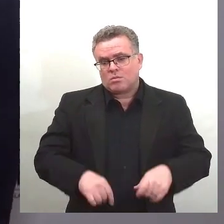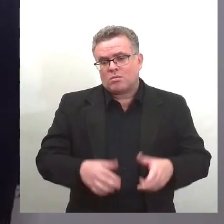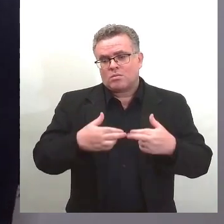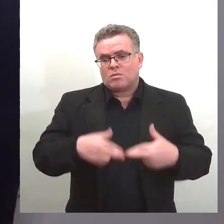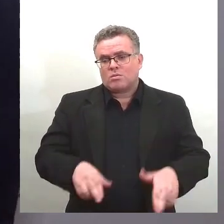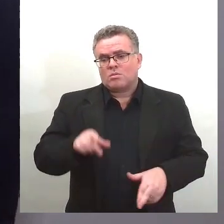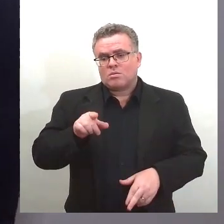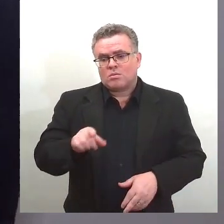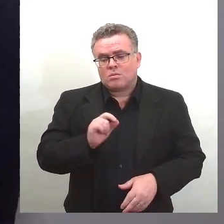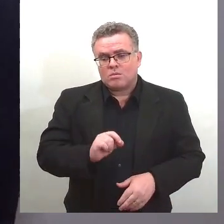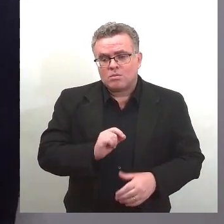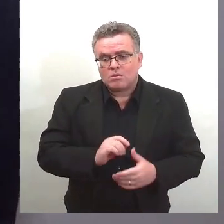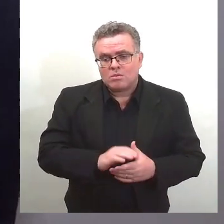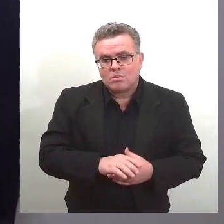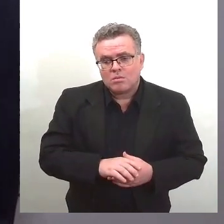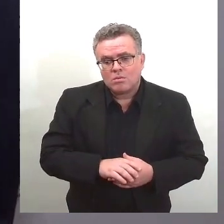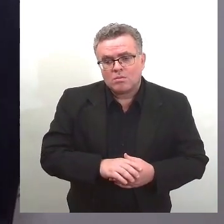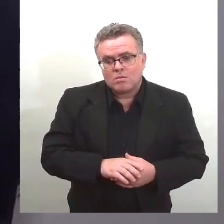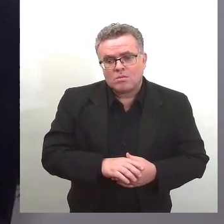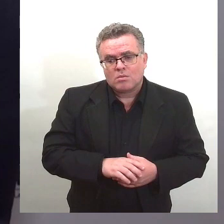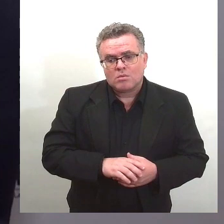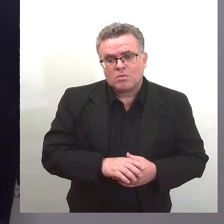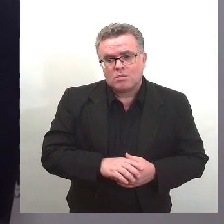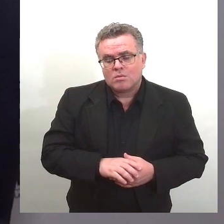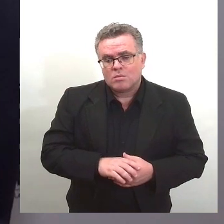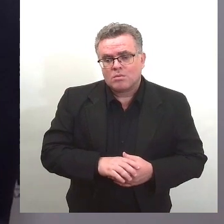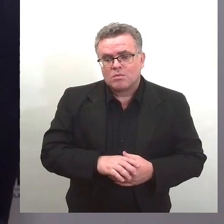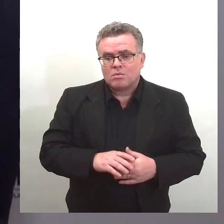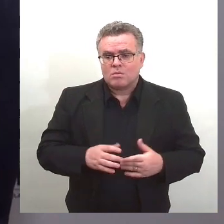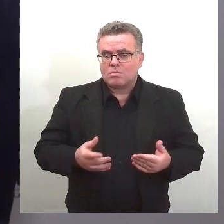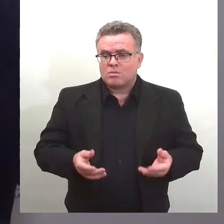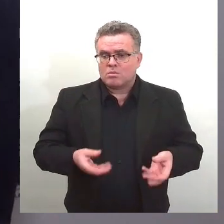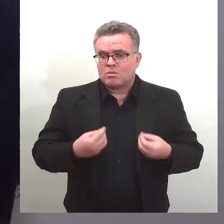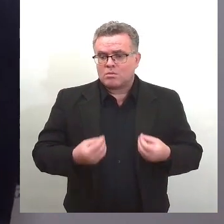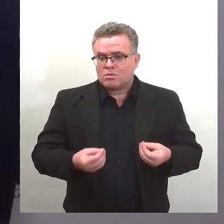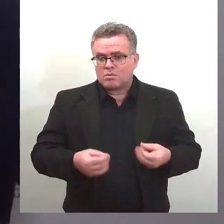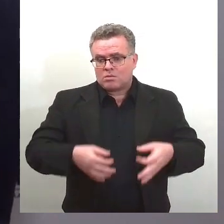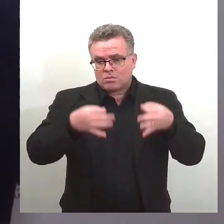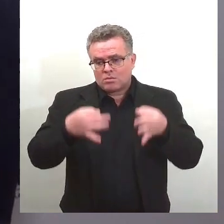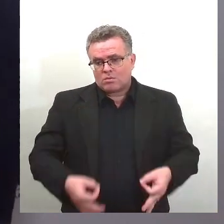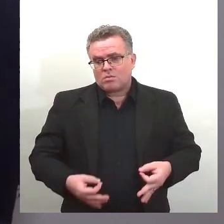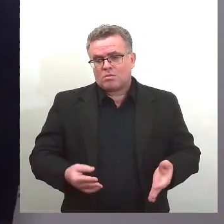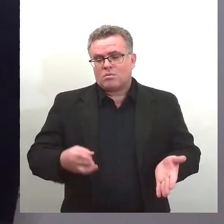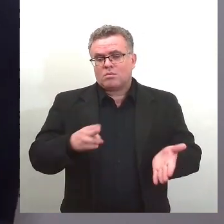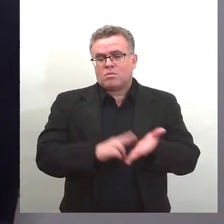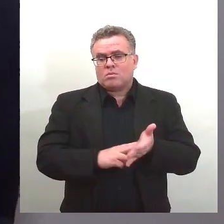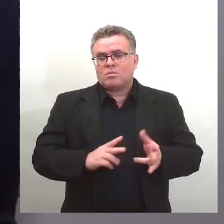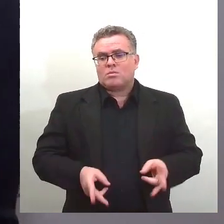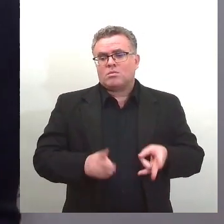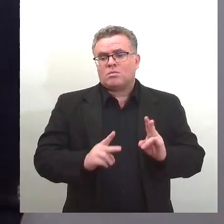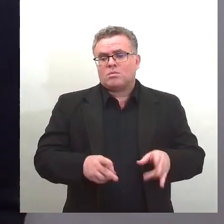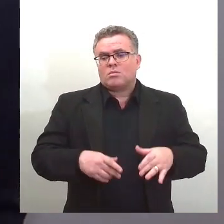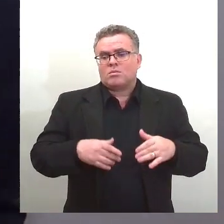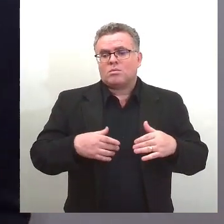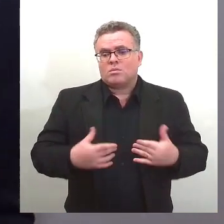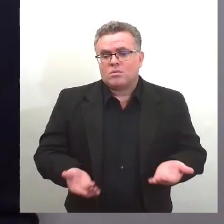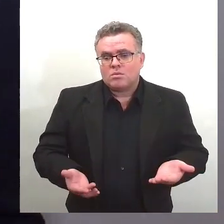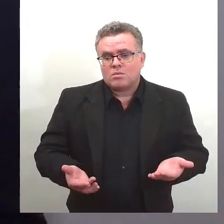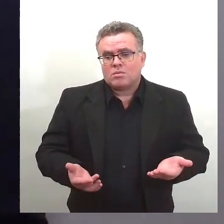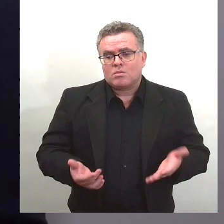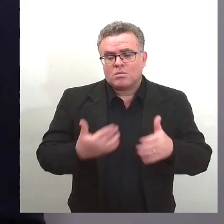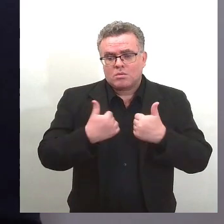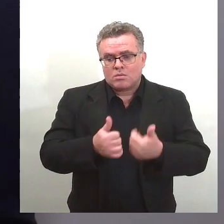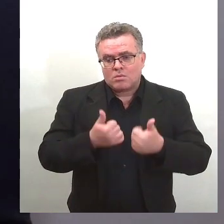nós pontuamos hoje na Assembleia, é uma medida justa, até porque as linhas do transporte coletivo nessa